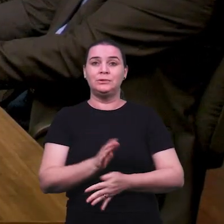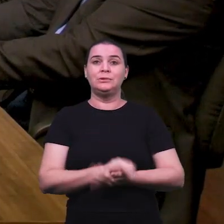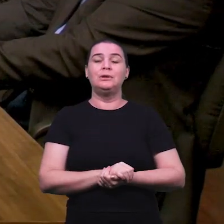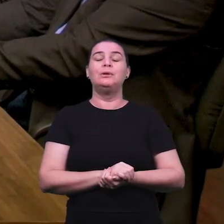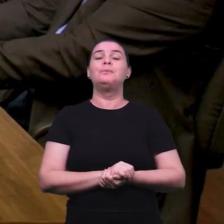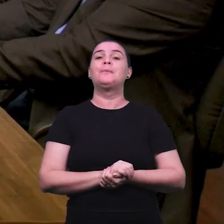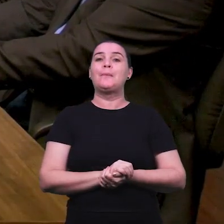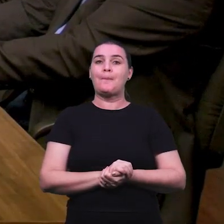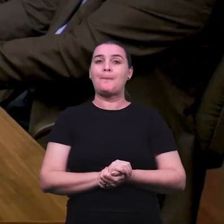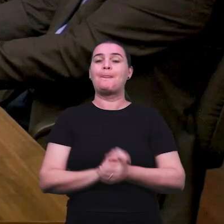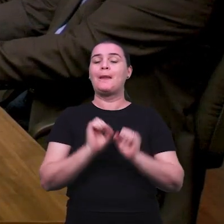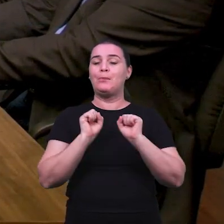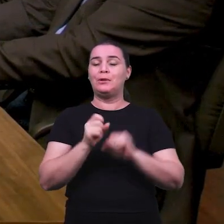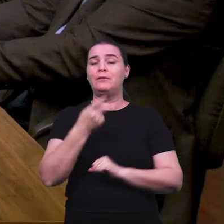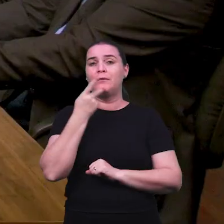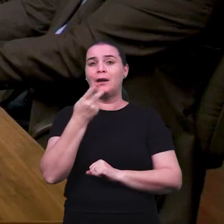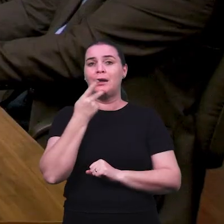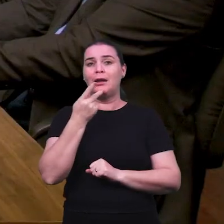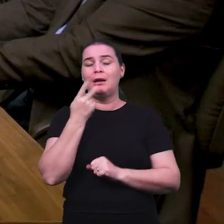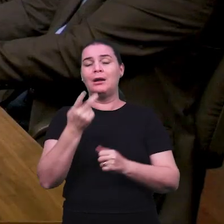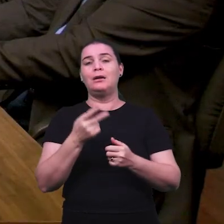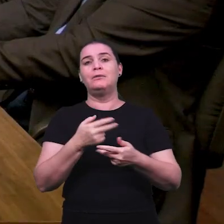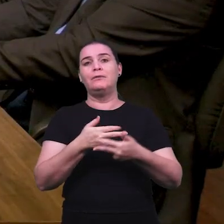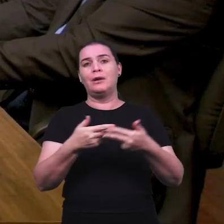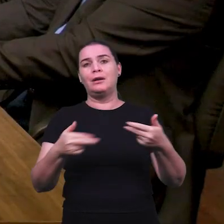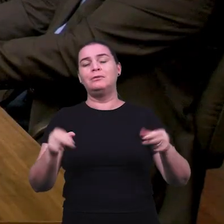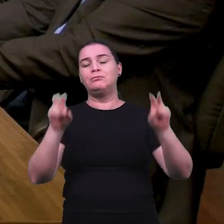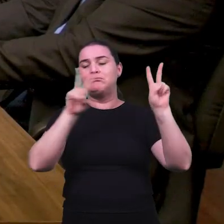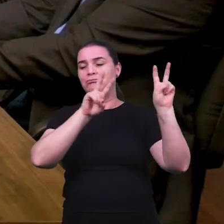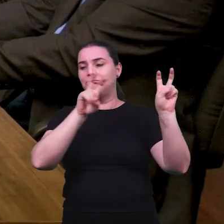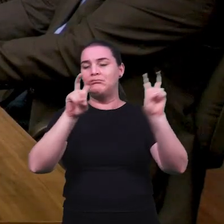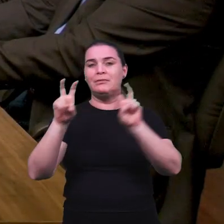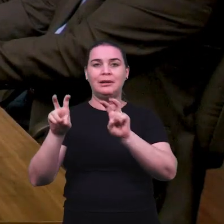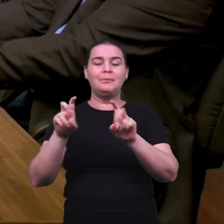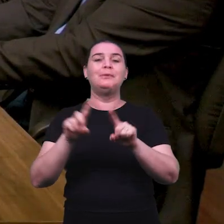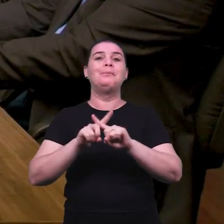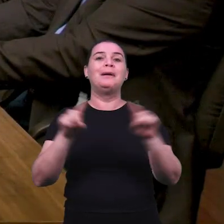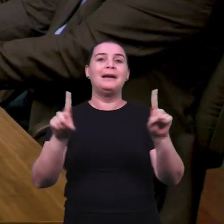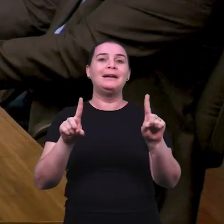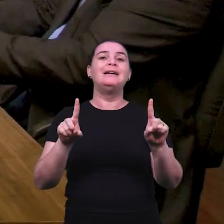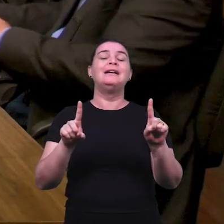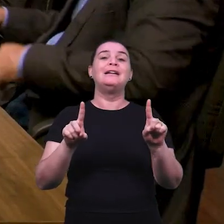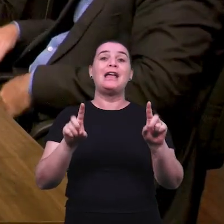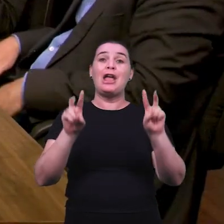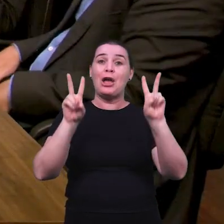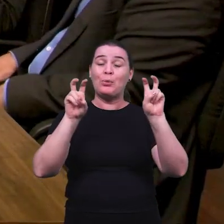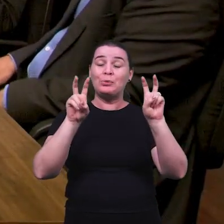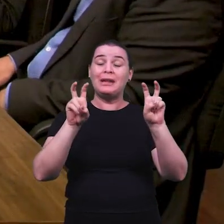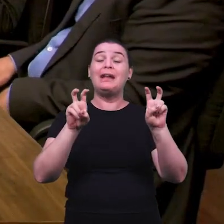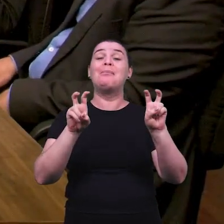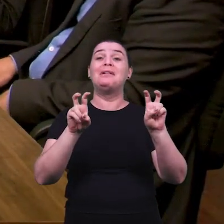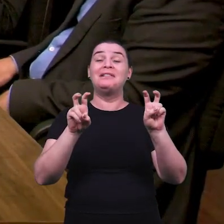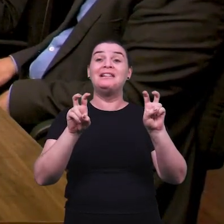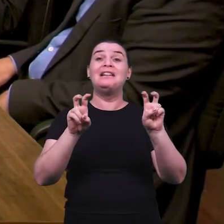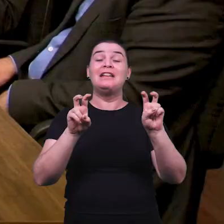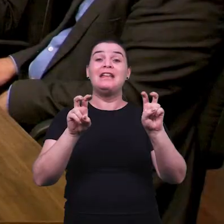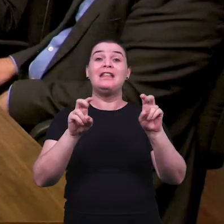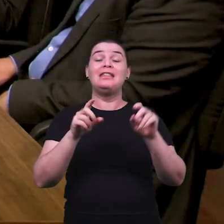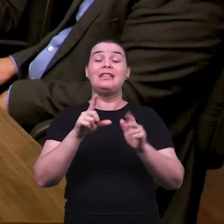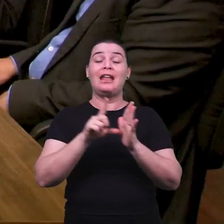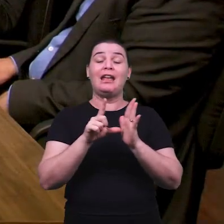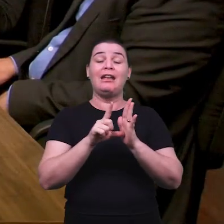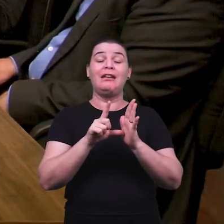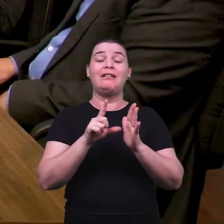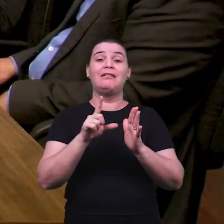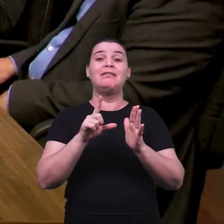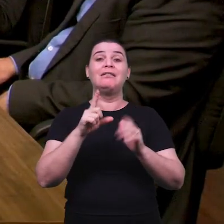Poderíamos ainda falar várias outras coisas aqui. É um assunto difícil de ser esgotado, mas a gente